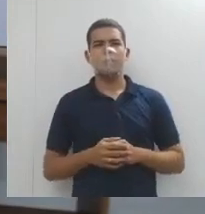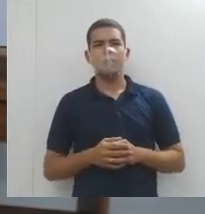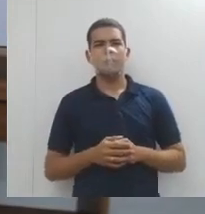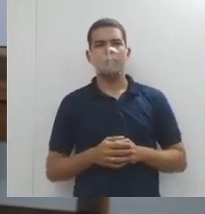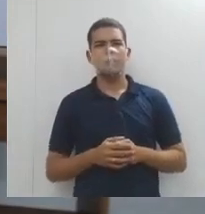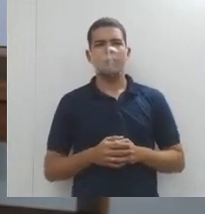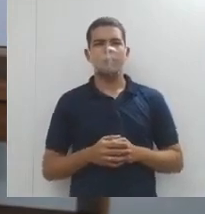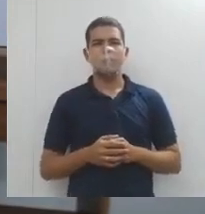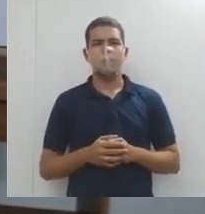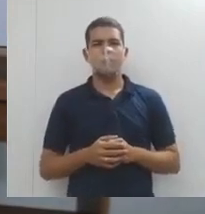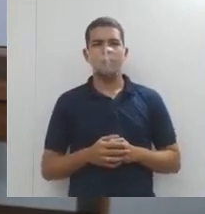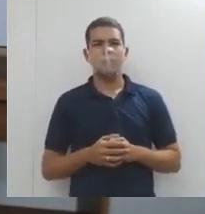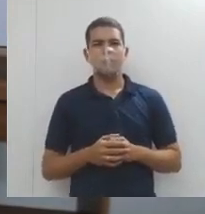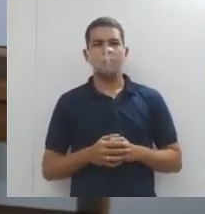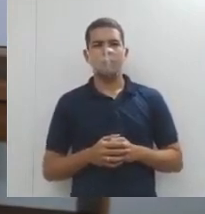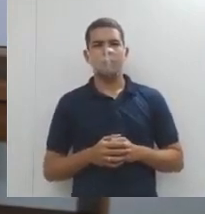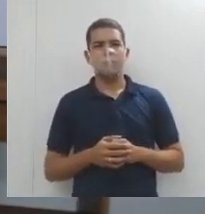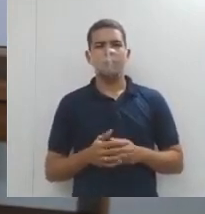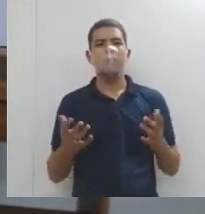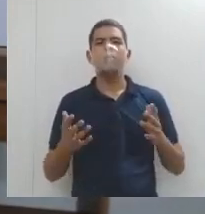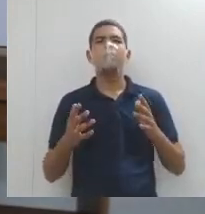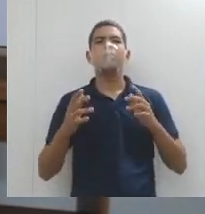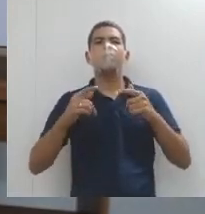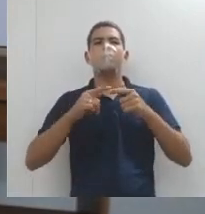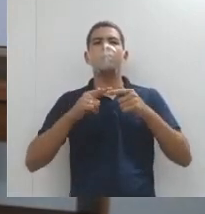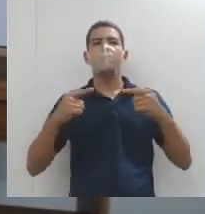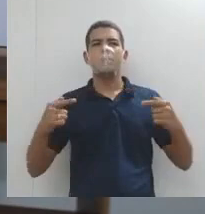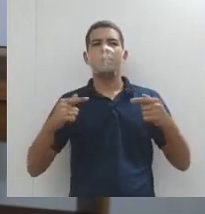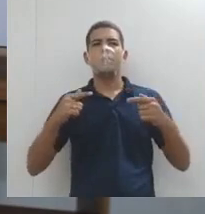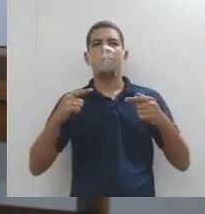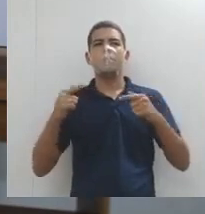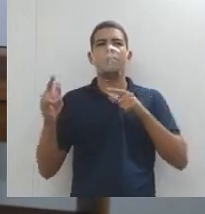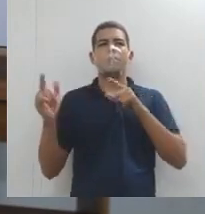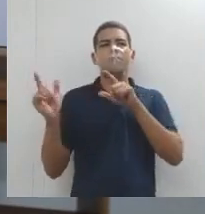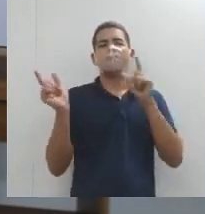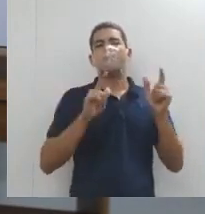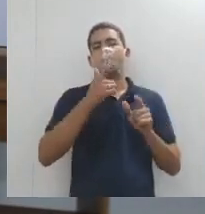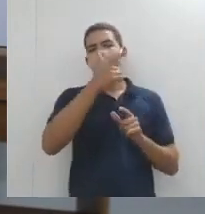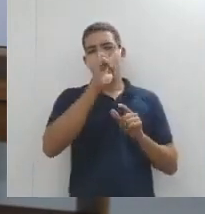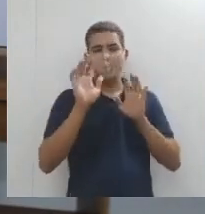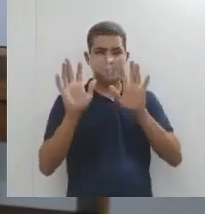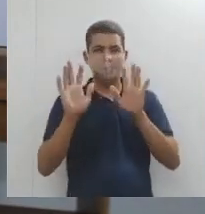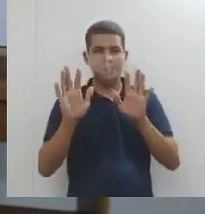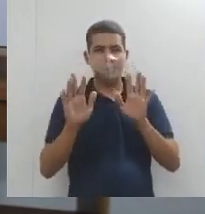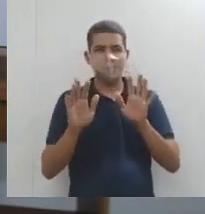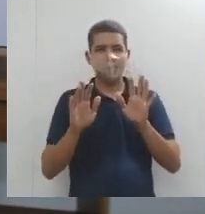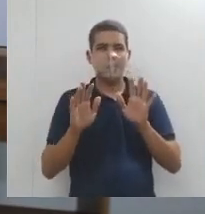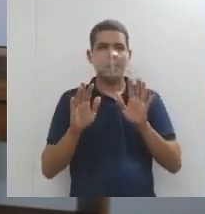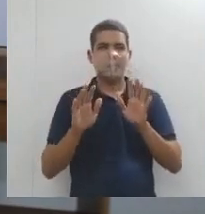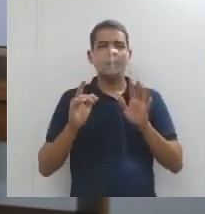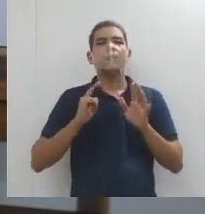frente. É a competência 1 da redação do Enem. Esses aspectos gramáticos que eu esqueci que tá lá no quarto slide. Mas, já